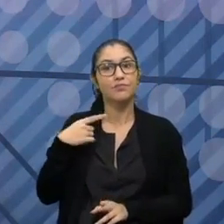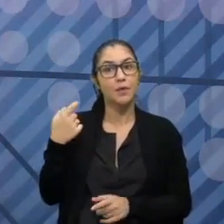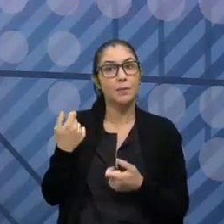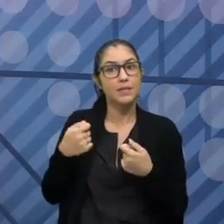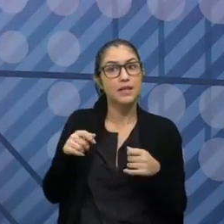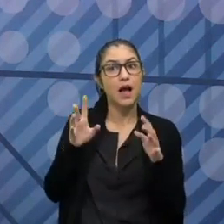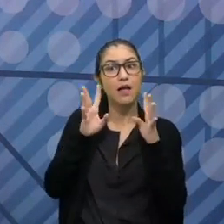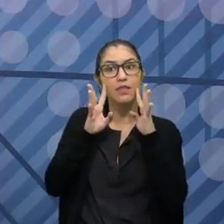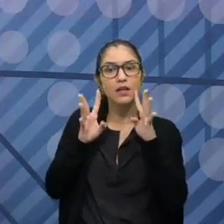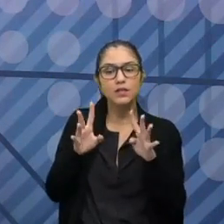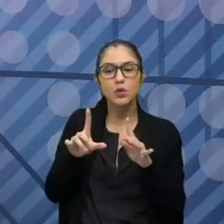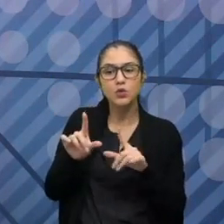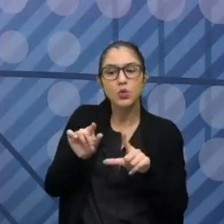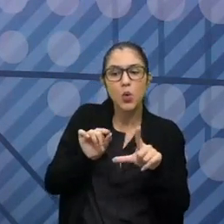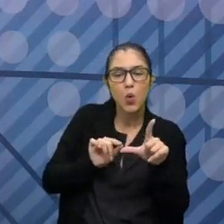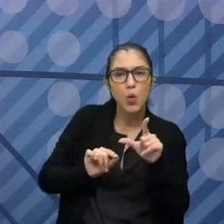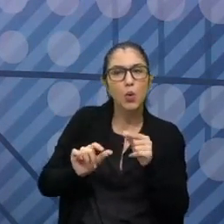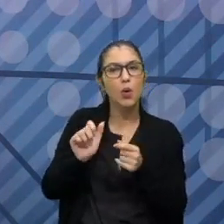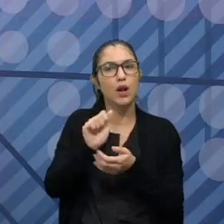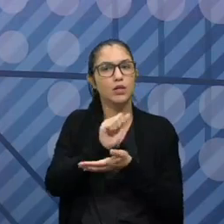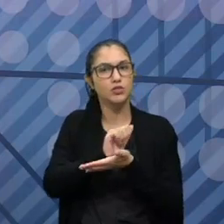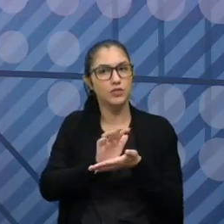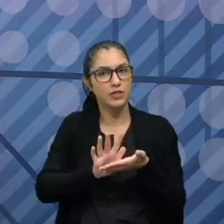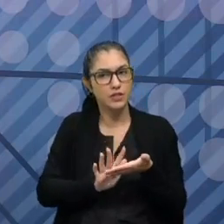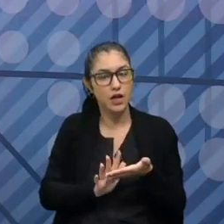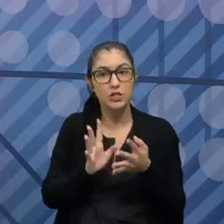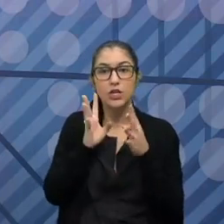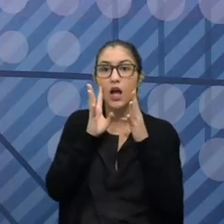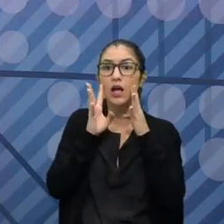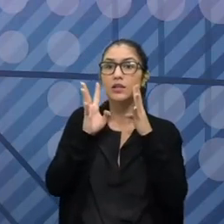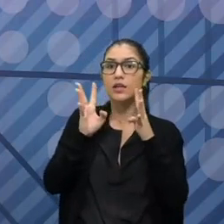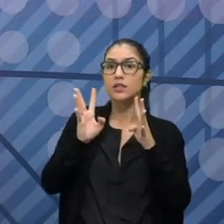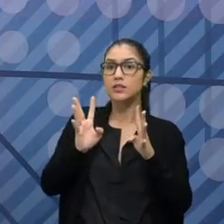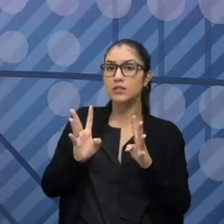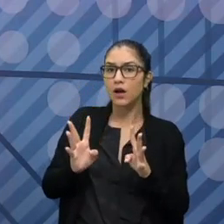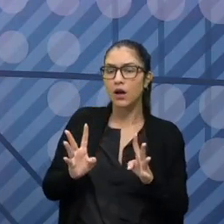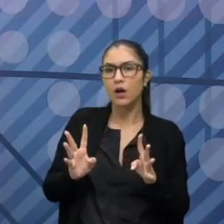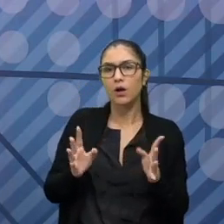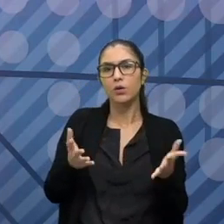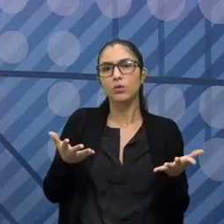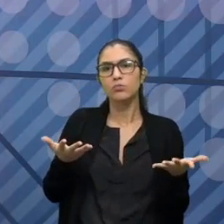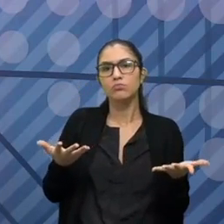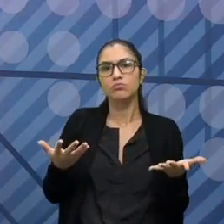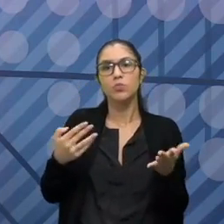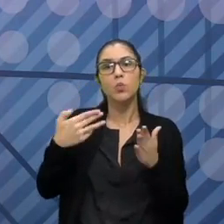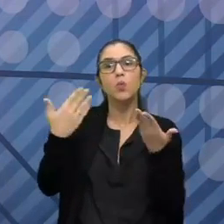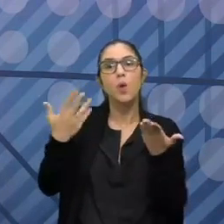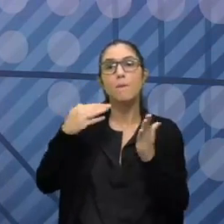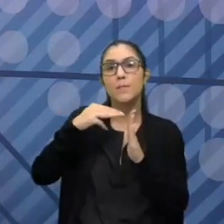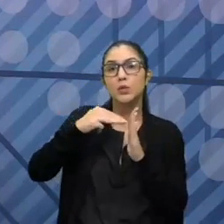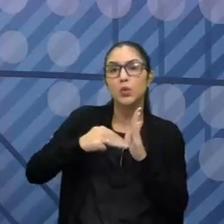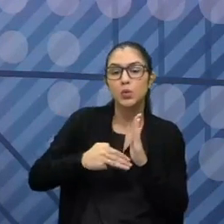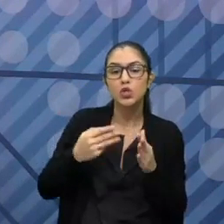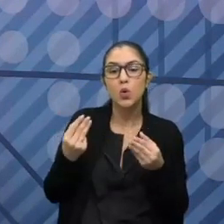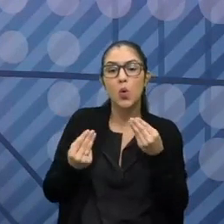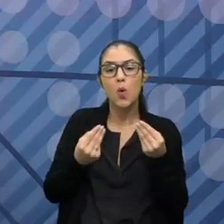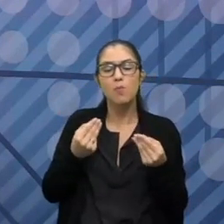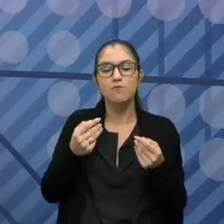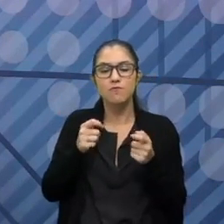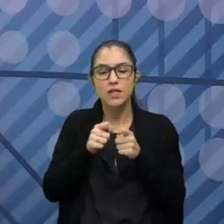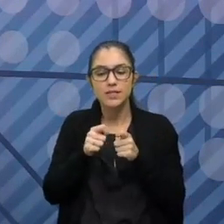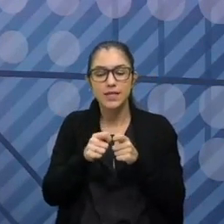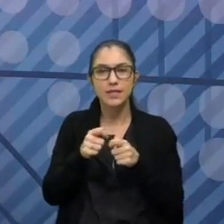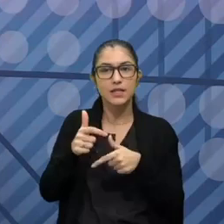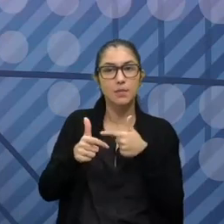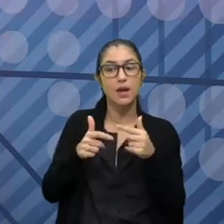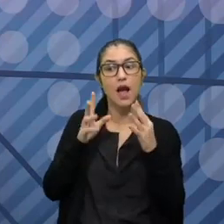precisamos prestar atenção na escolha das atividades, precisamos prestar atenção na metodologia, em como trabalhar,